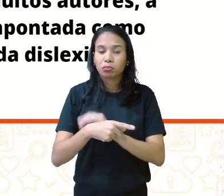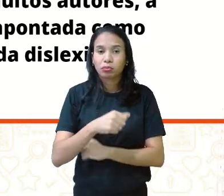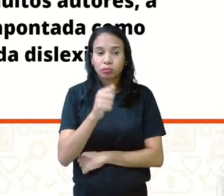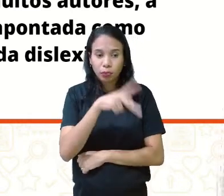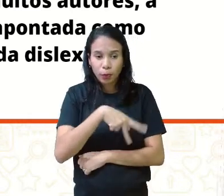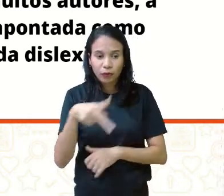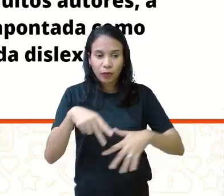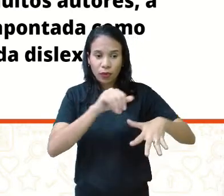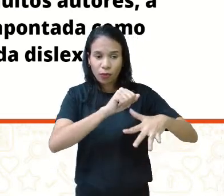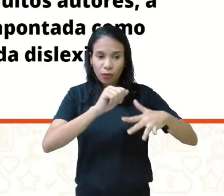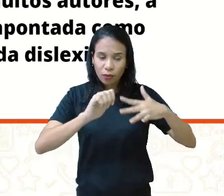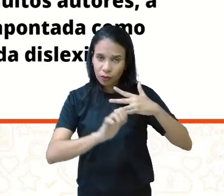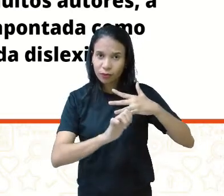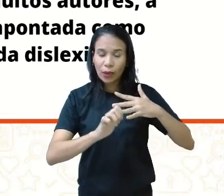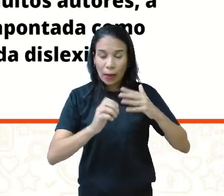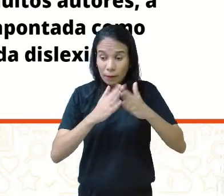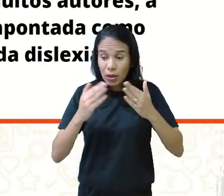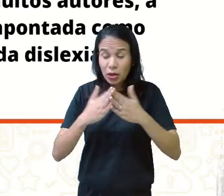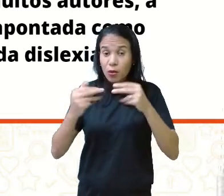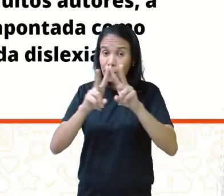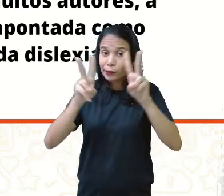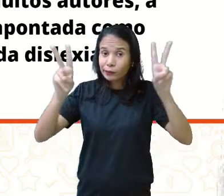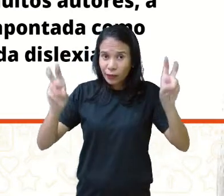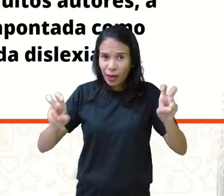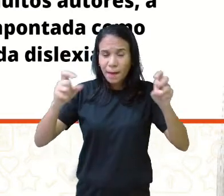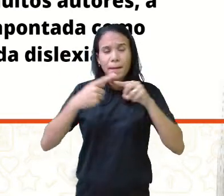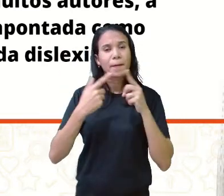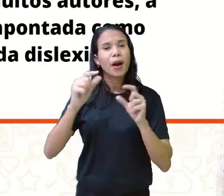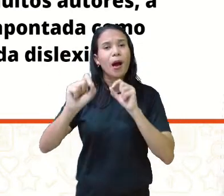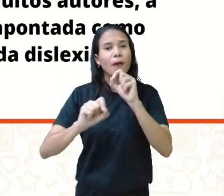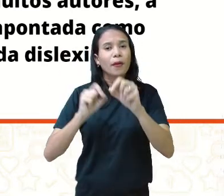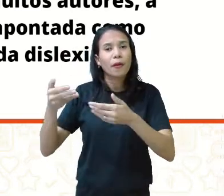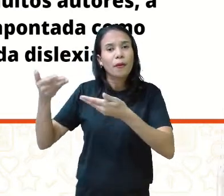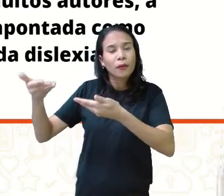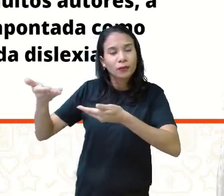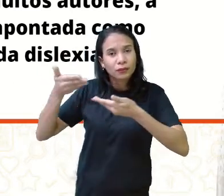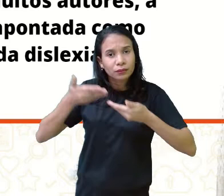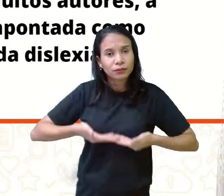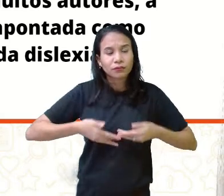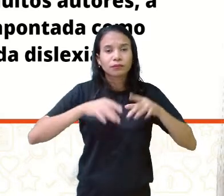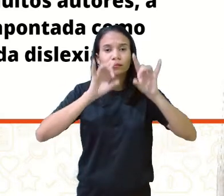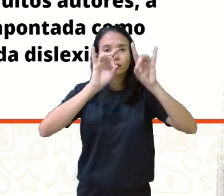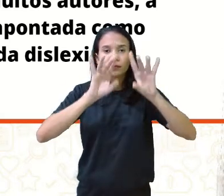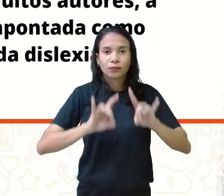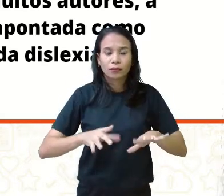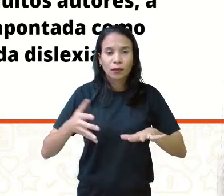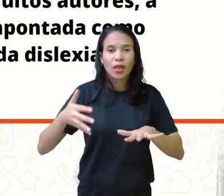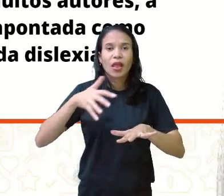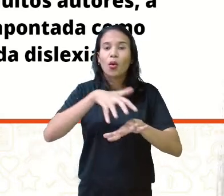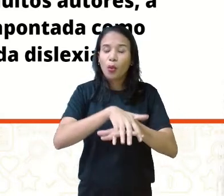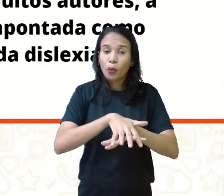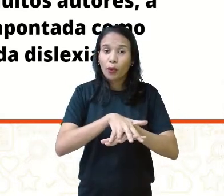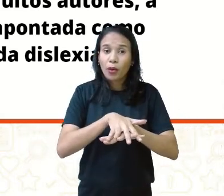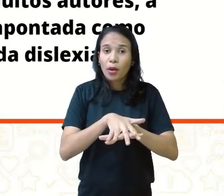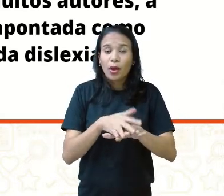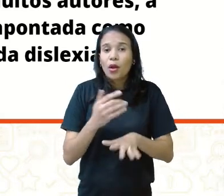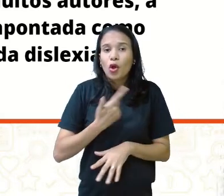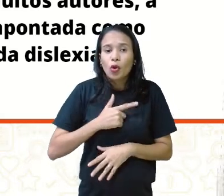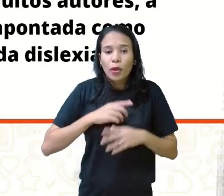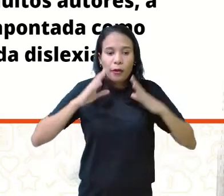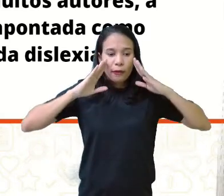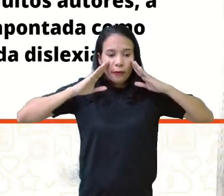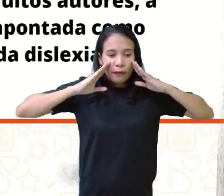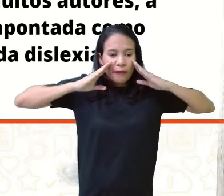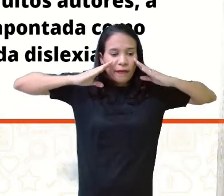algumas professoras do AE, mas que o atendimento educacional especializado, ele não